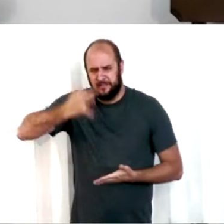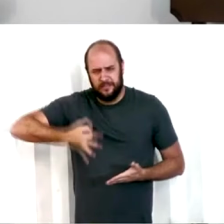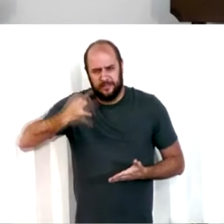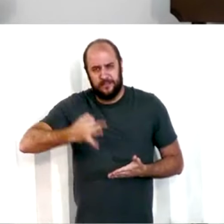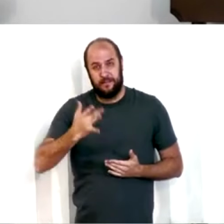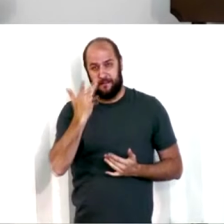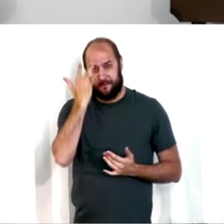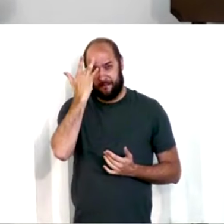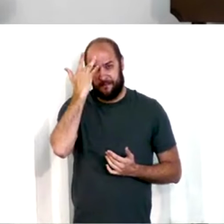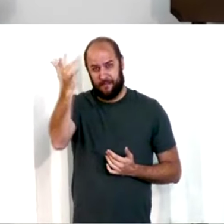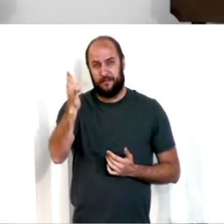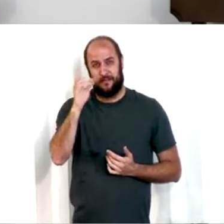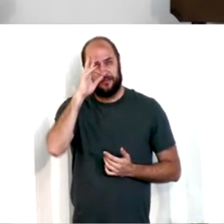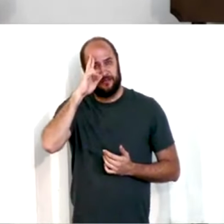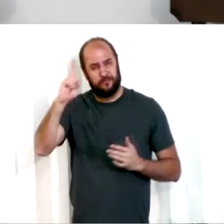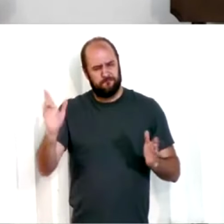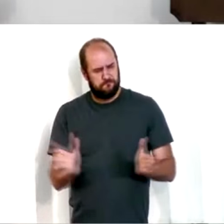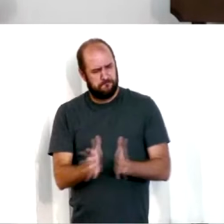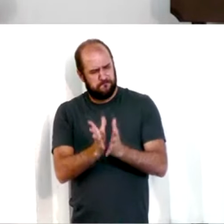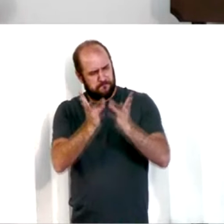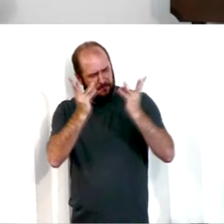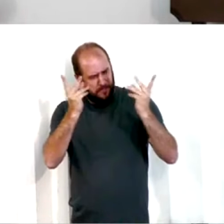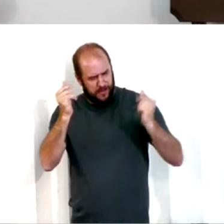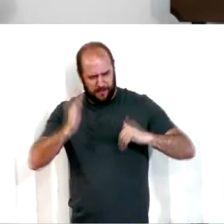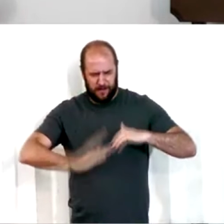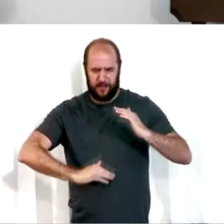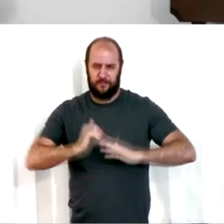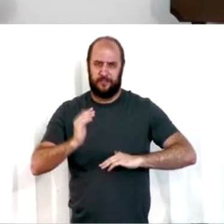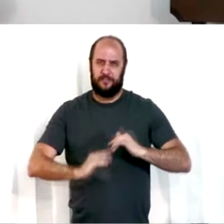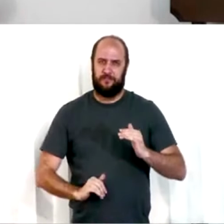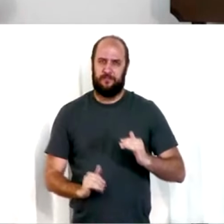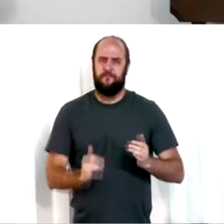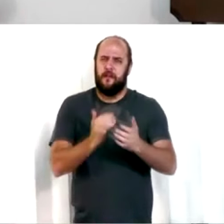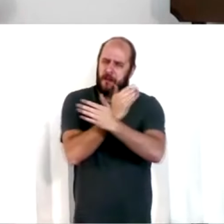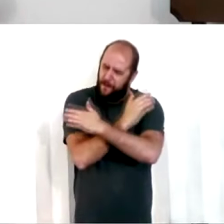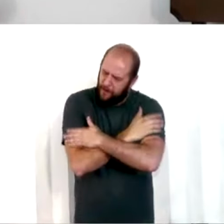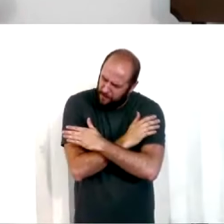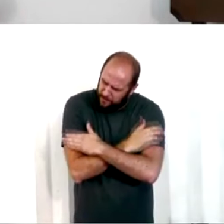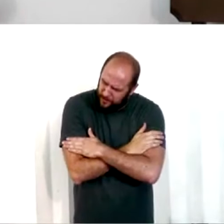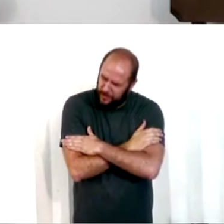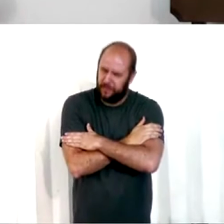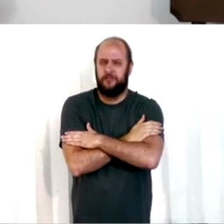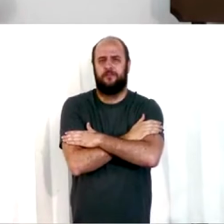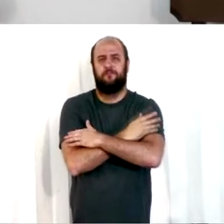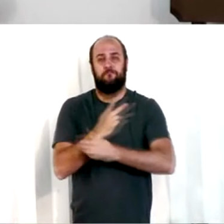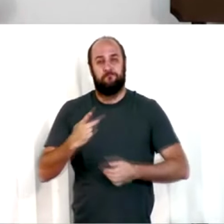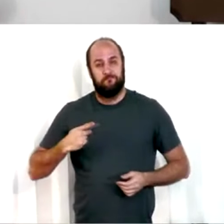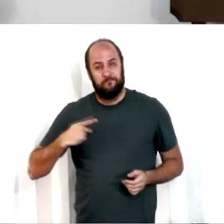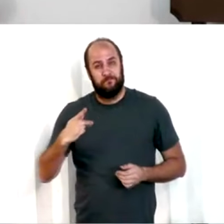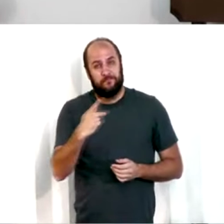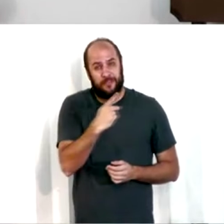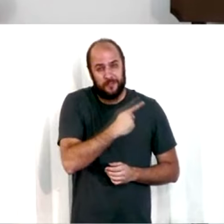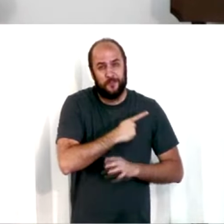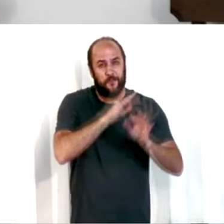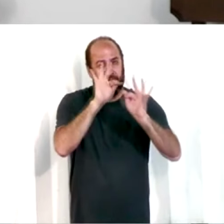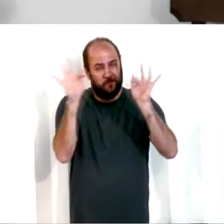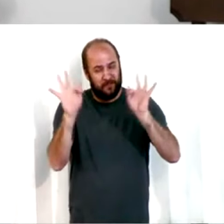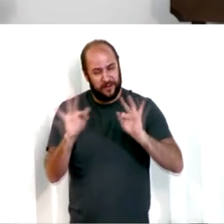o Senhor fará maravilhas entre nós. Um grande abraço do pastor que tem muita alegria e